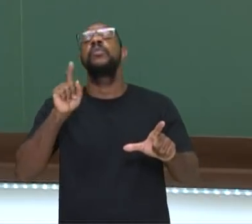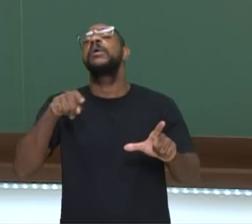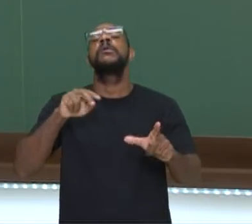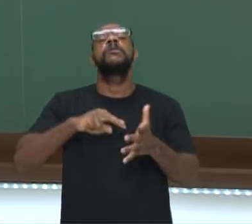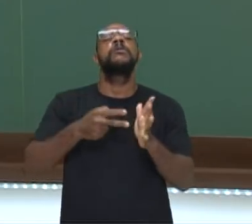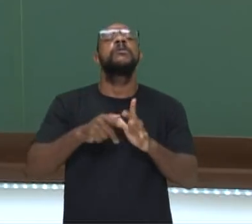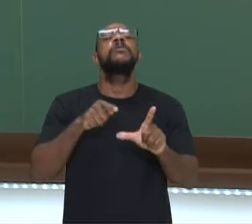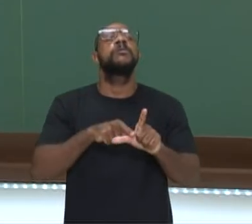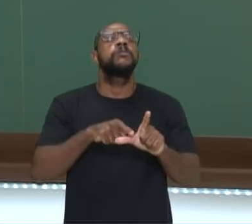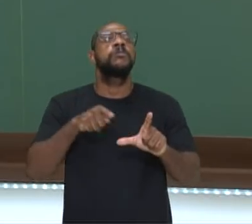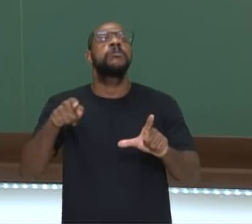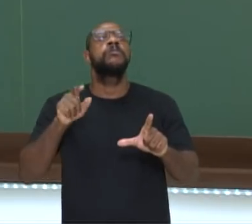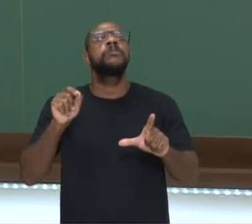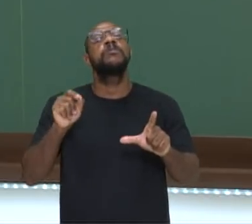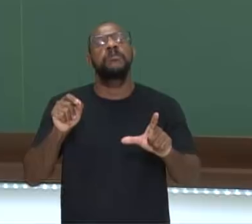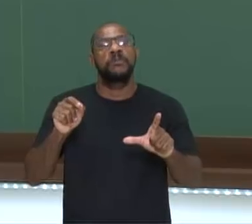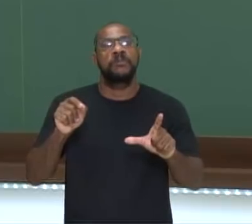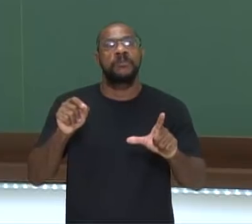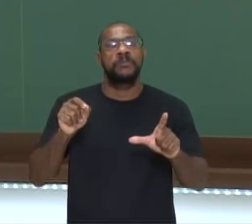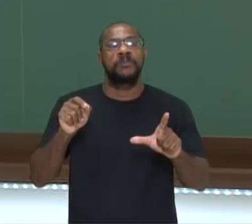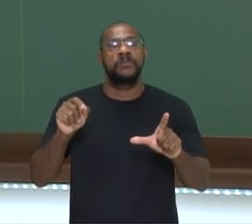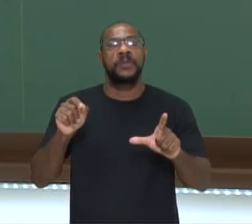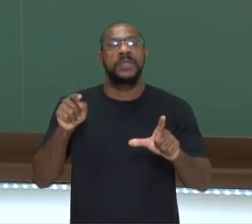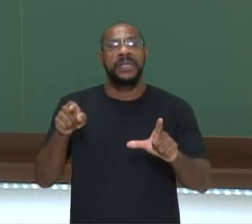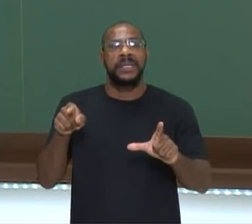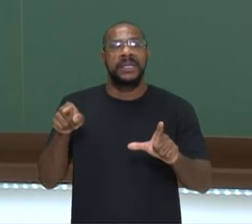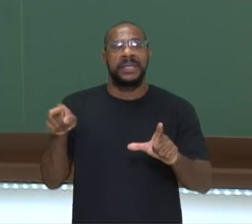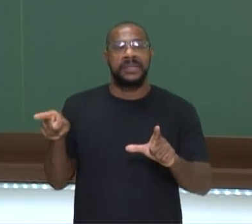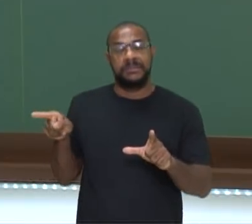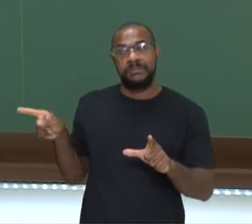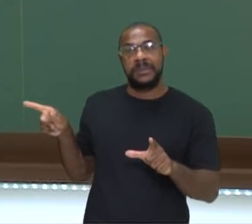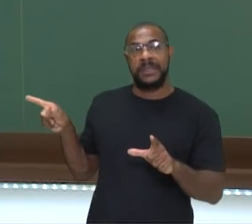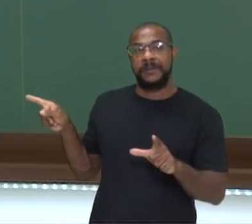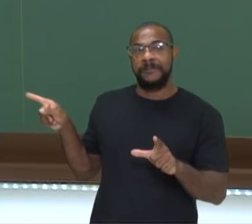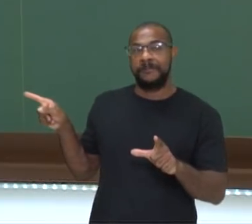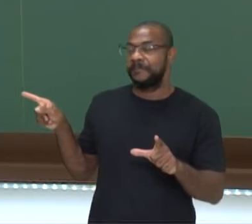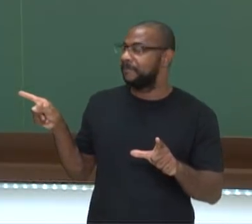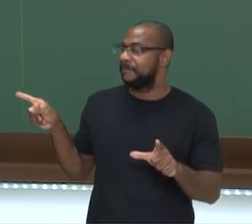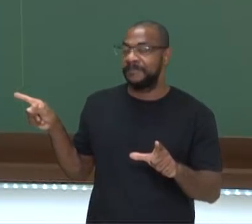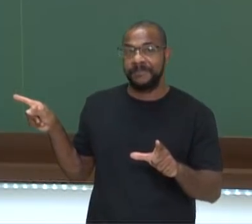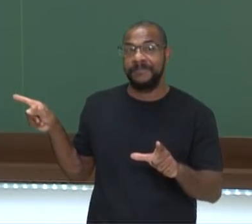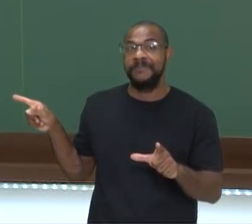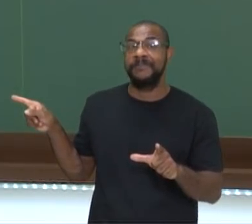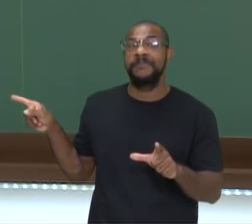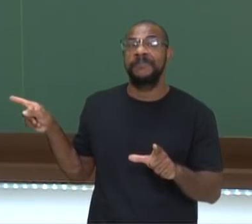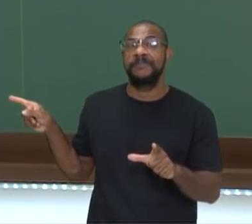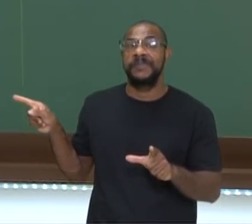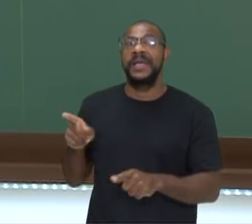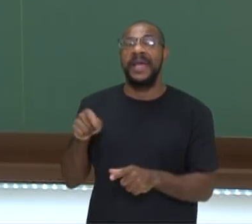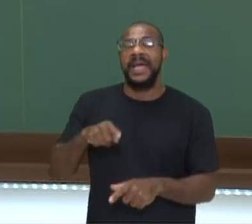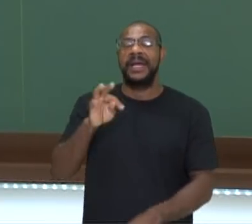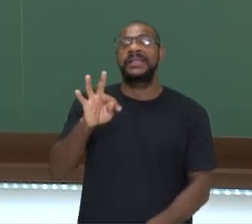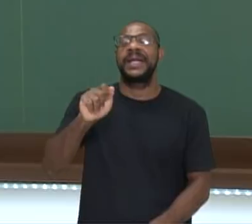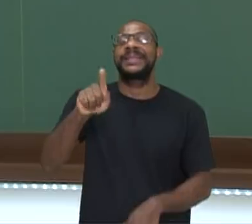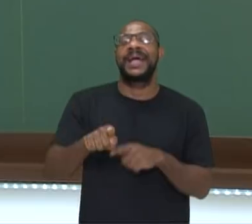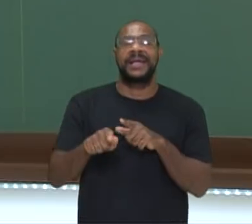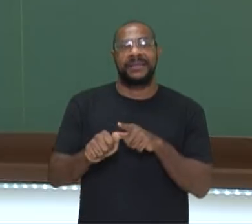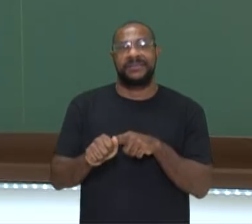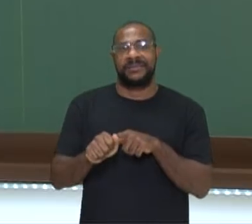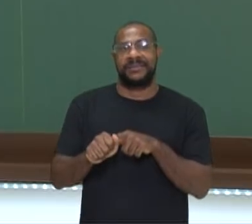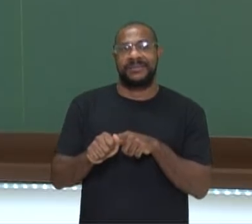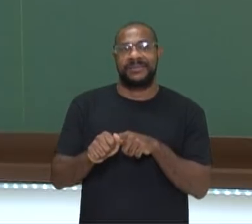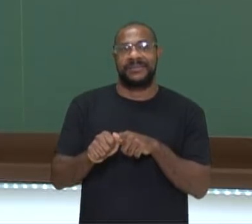é exatamente do que esse produto aqui da nossa taxa pelo tempo.